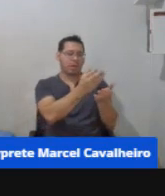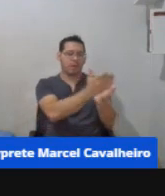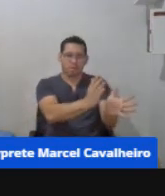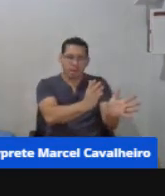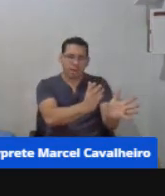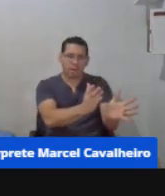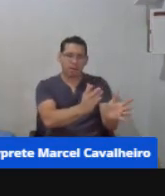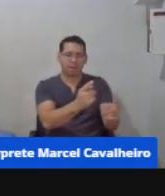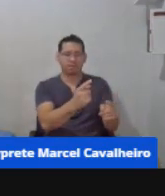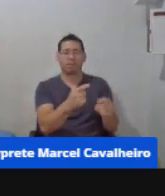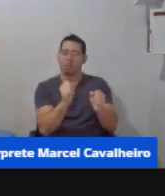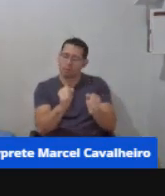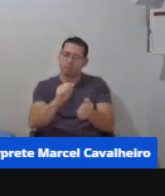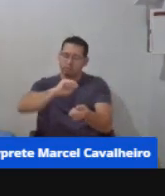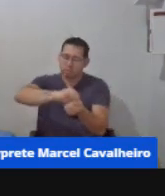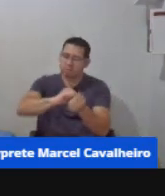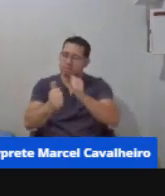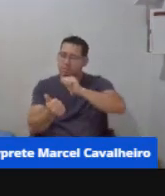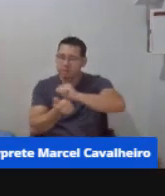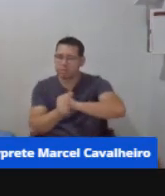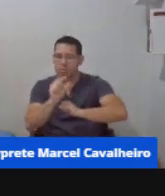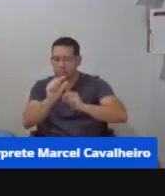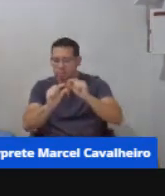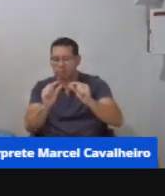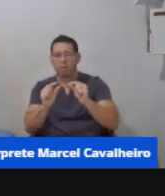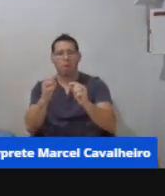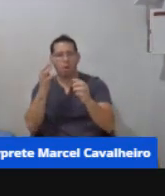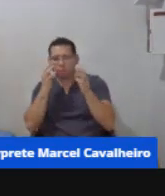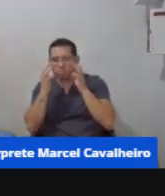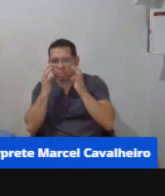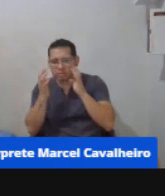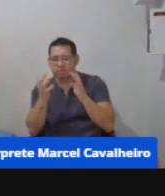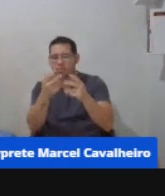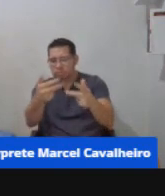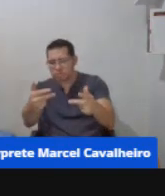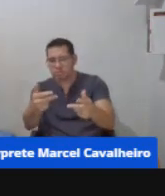né, observando essas ponderações.